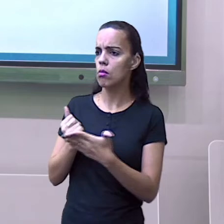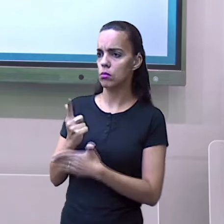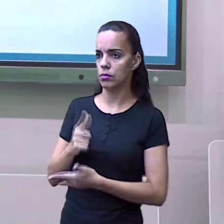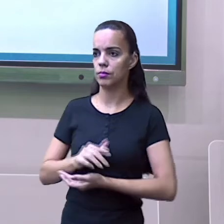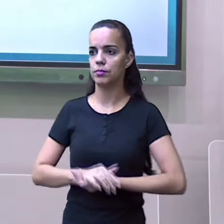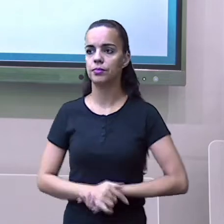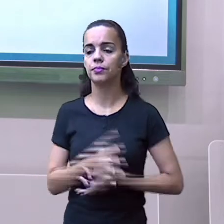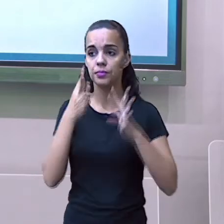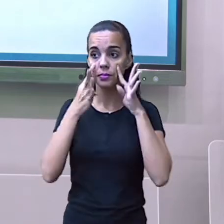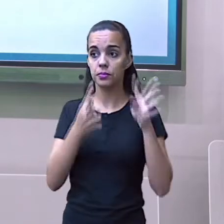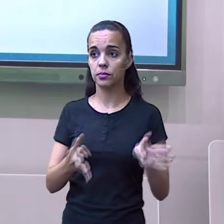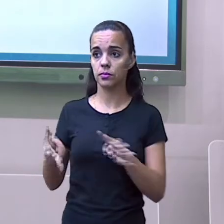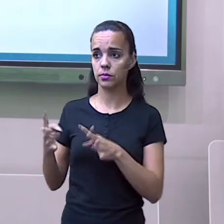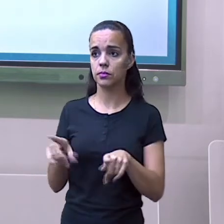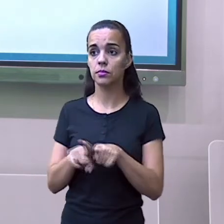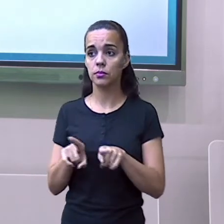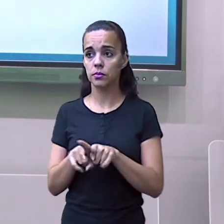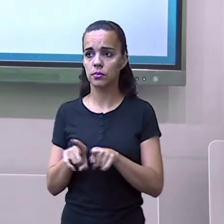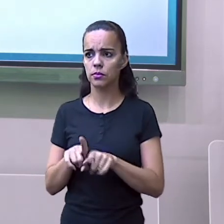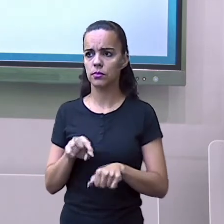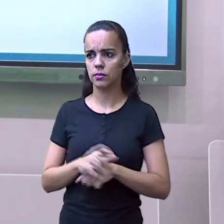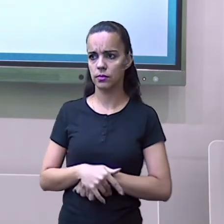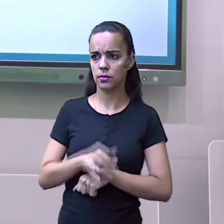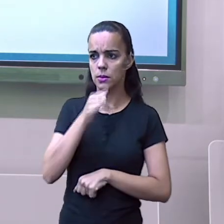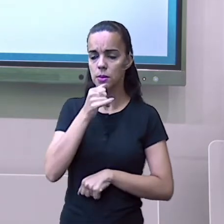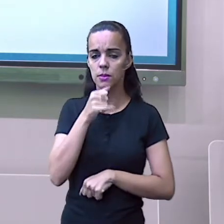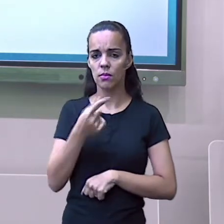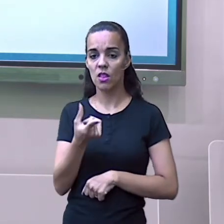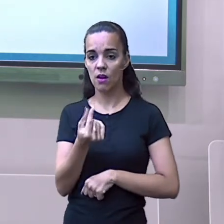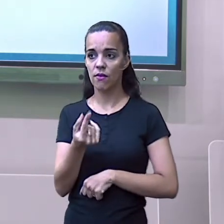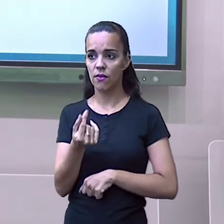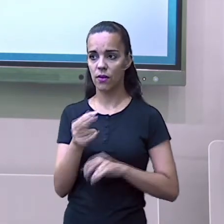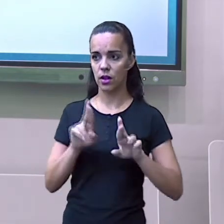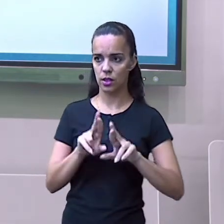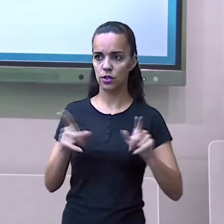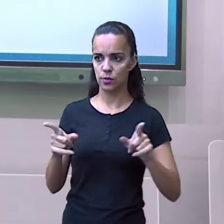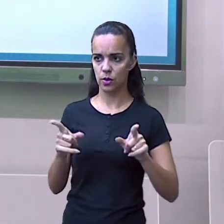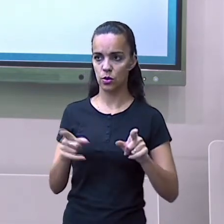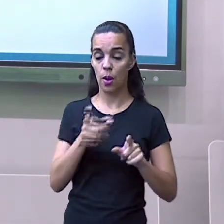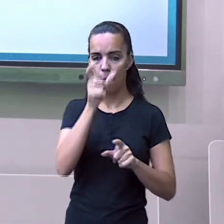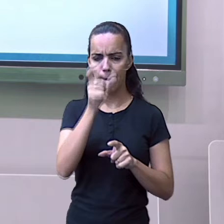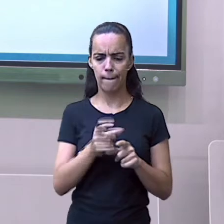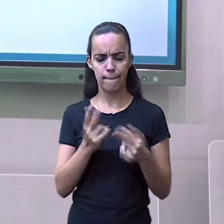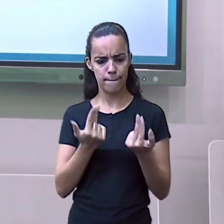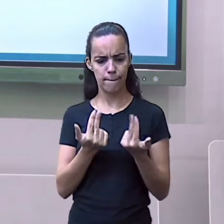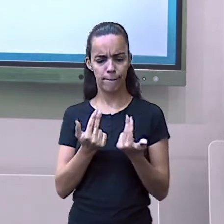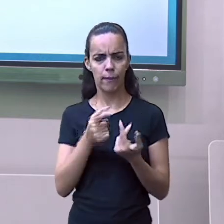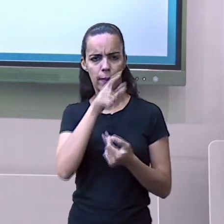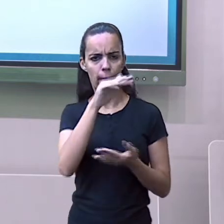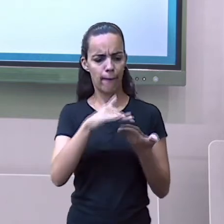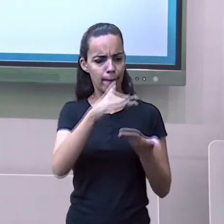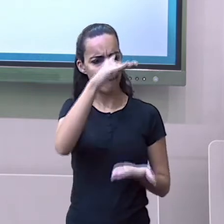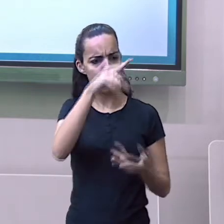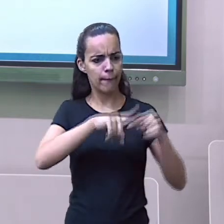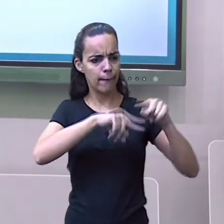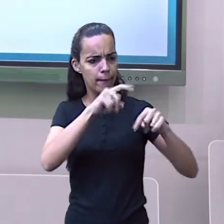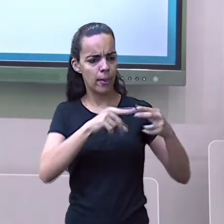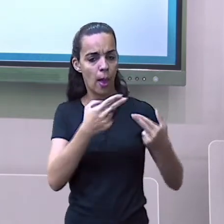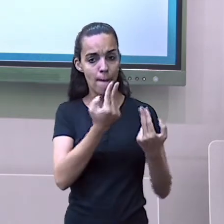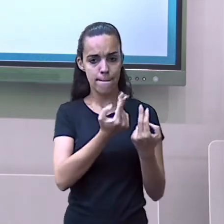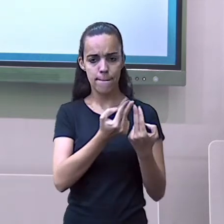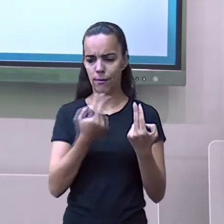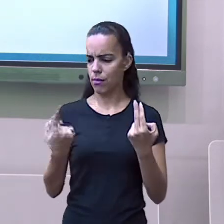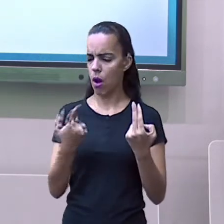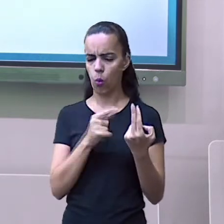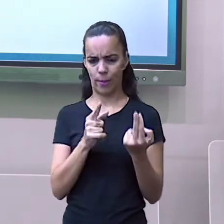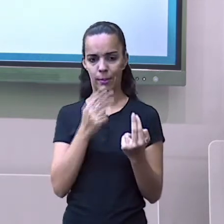atenção. Temos também preços diferentes no mesmo produto. Isso é comum de